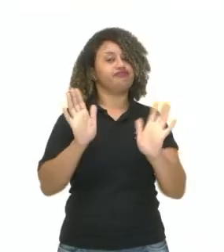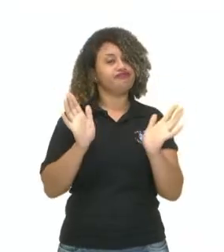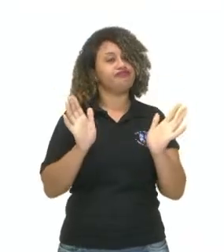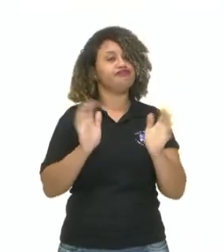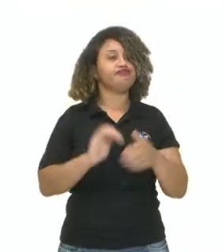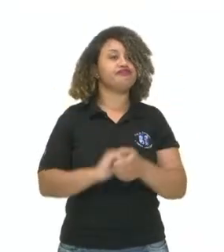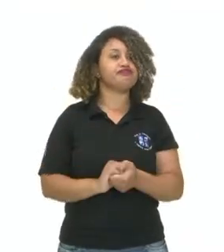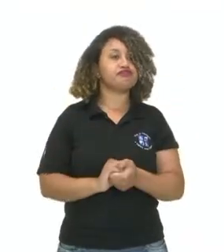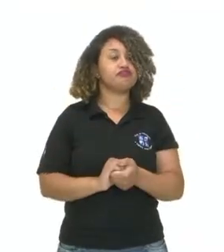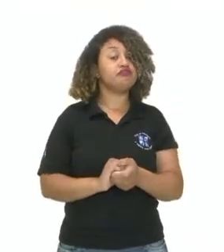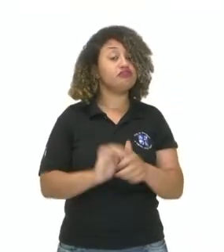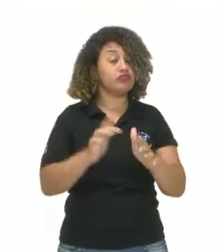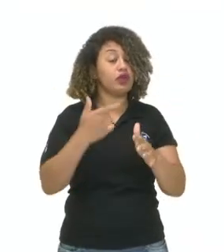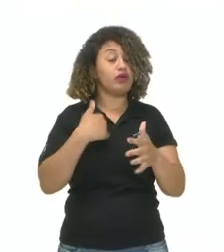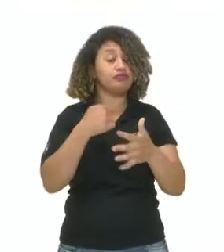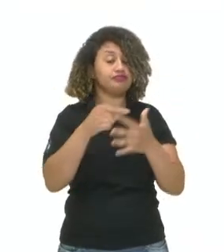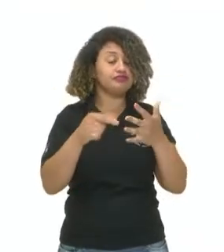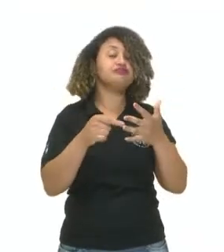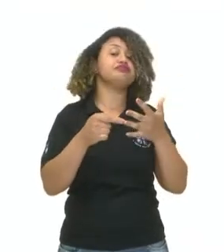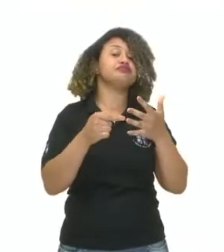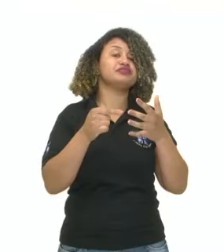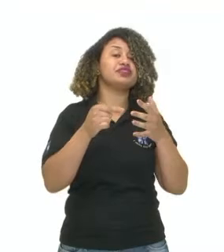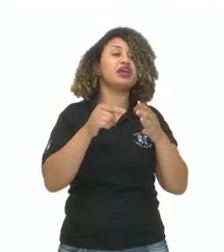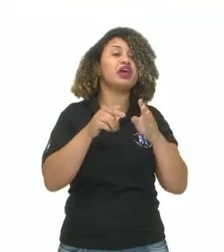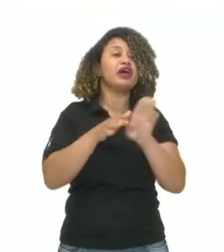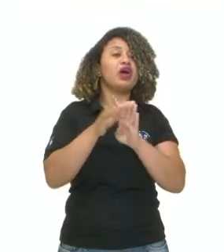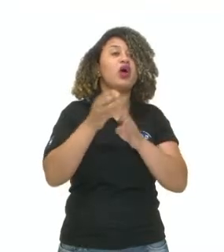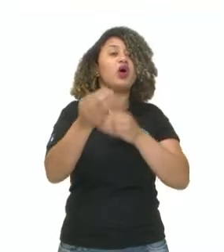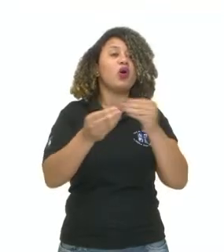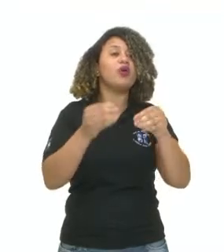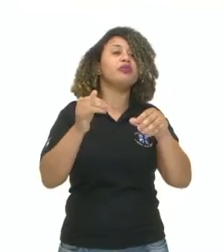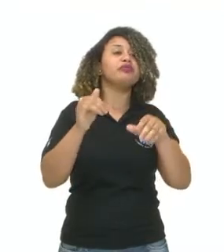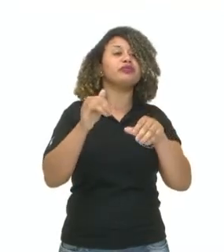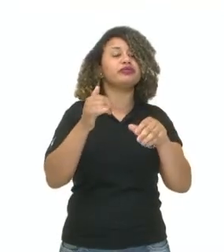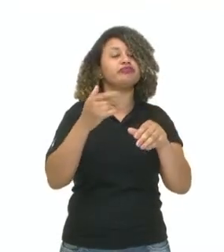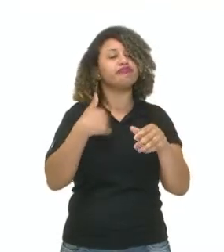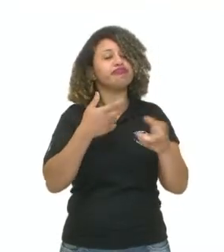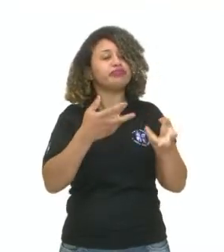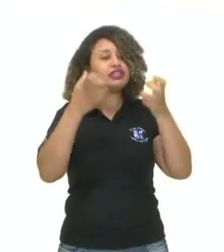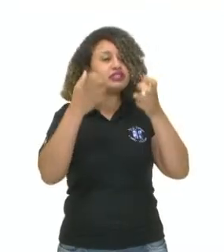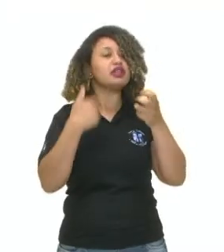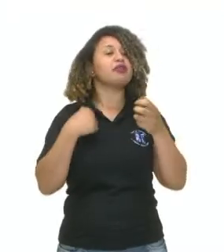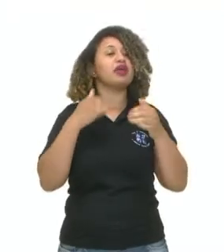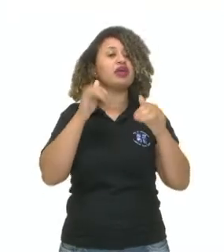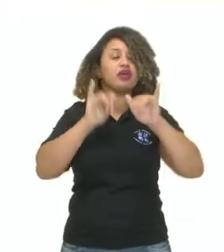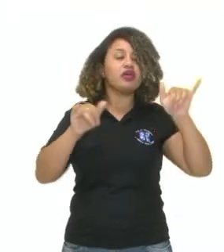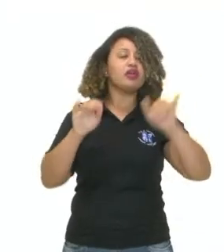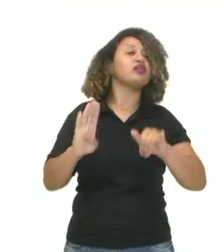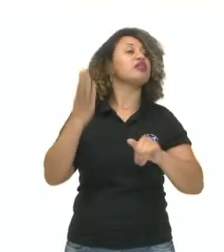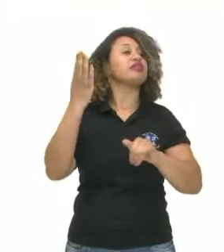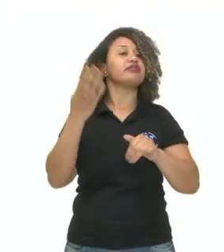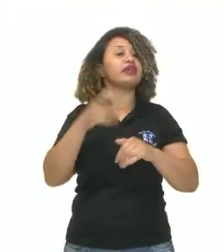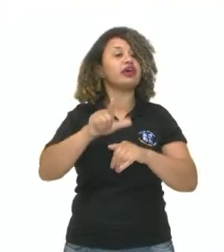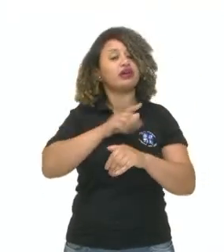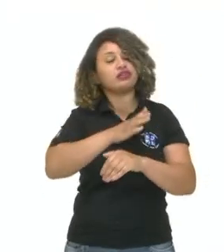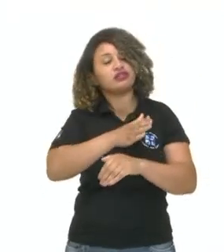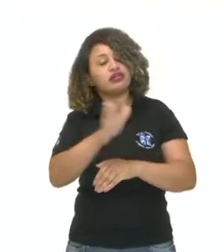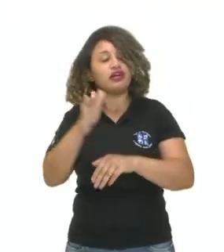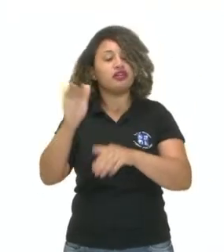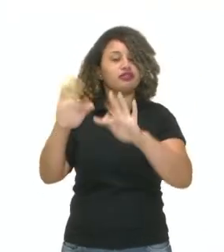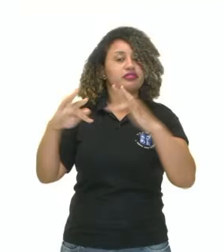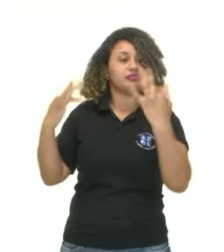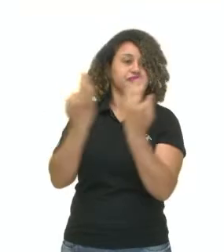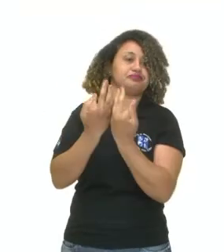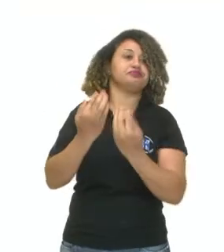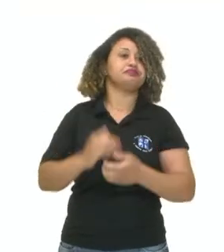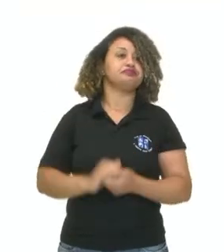Guia. Guia de como identificar notícias falsas antes de mandar para o grupo de família.